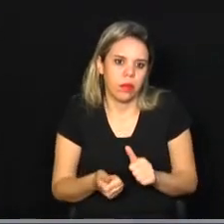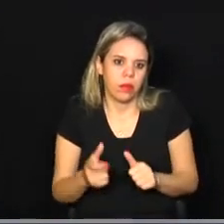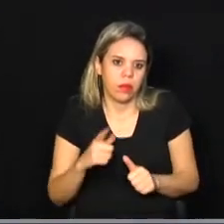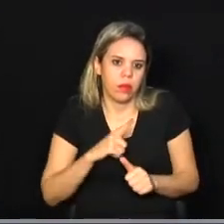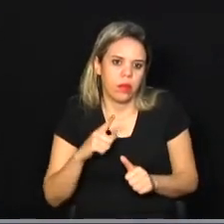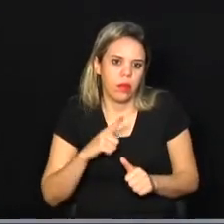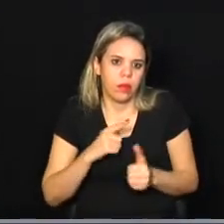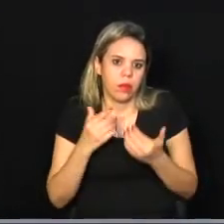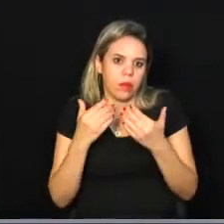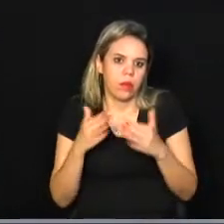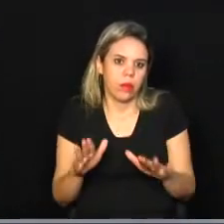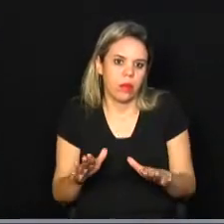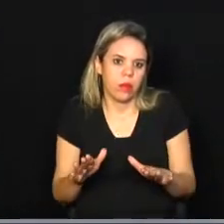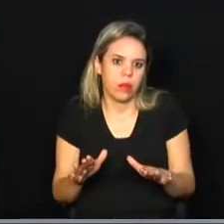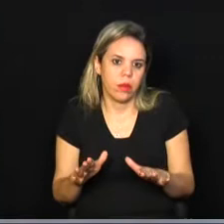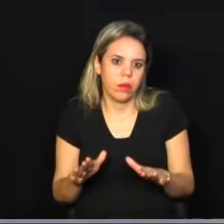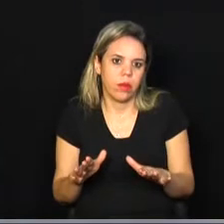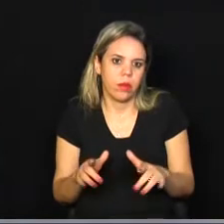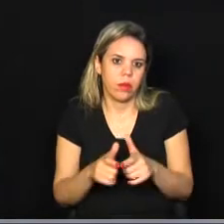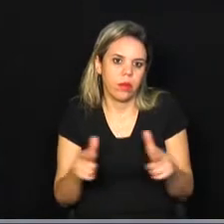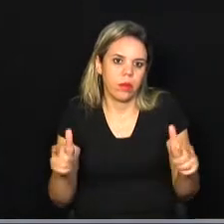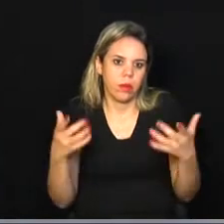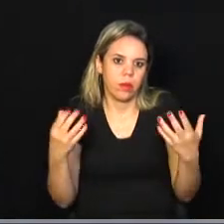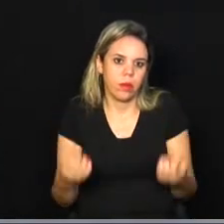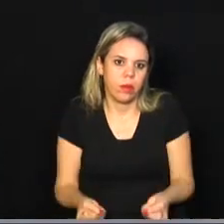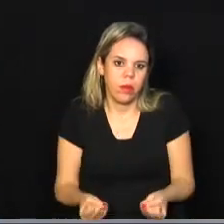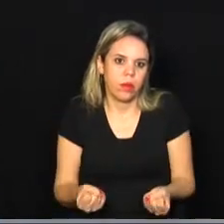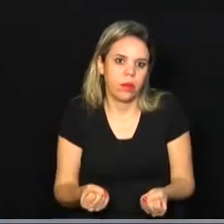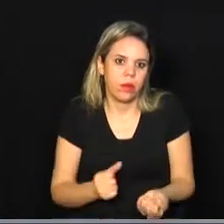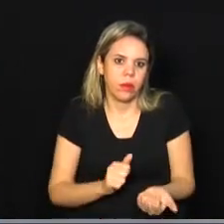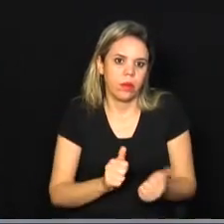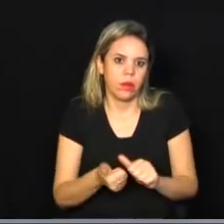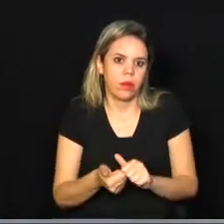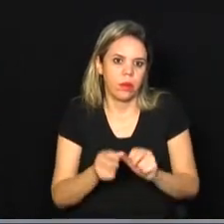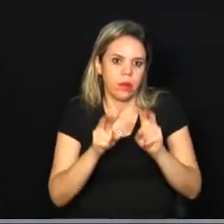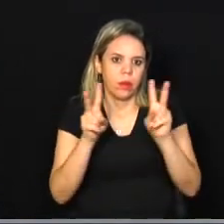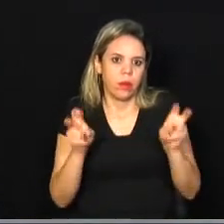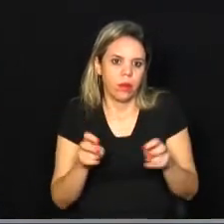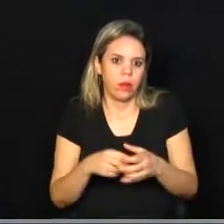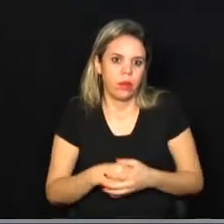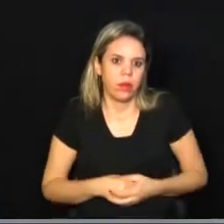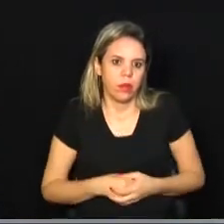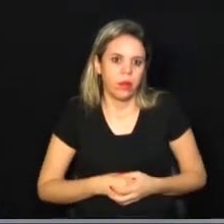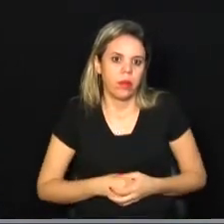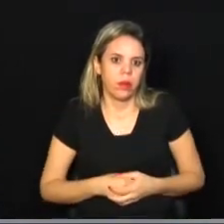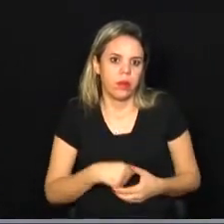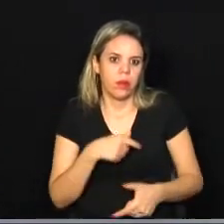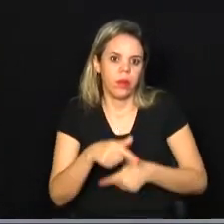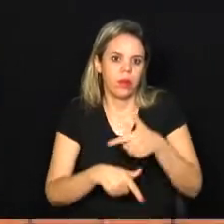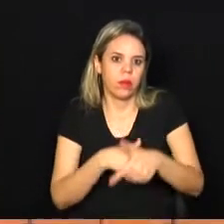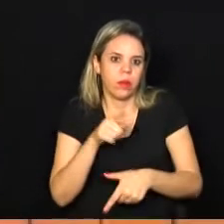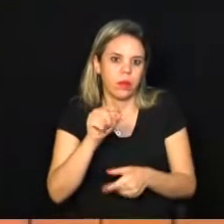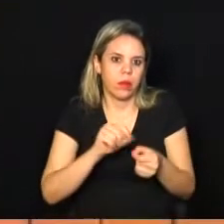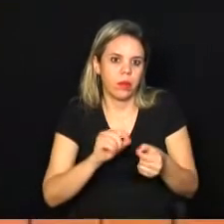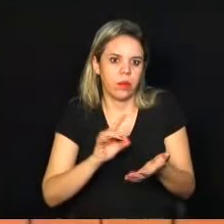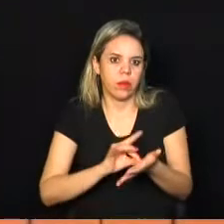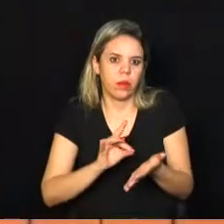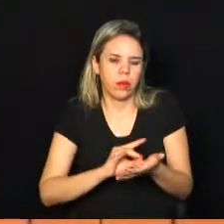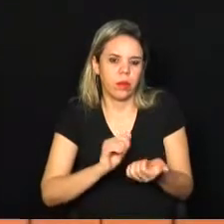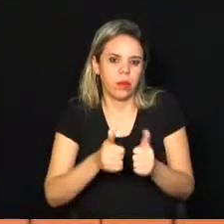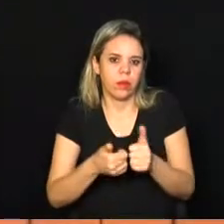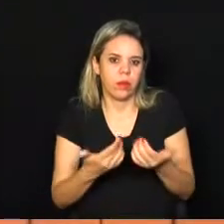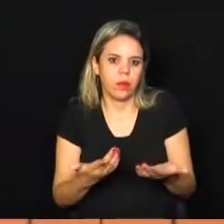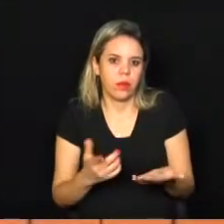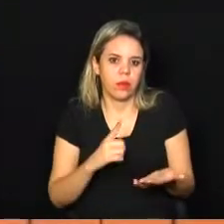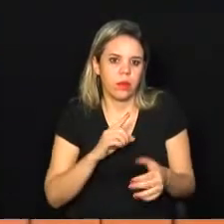uma abertura e uma maior aceitação por parte dos atletas em relação a isso. No trabalho que você realiza com os atletas,